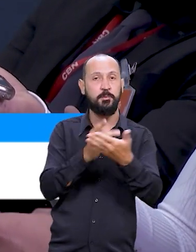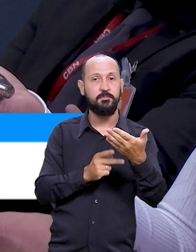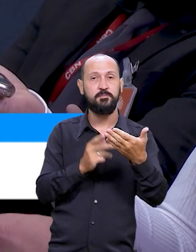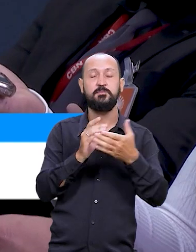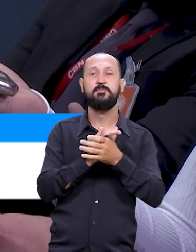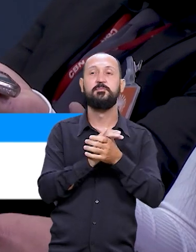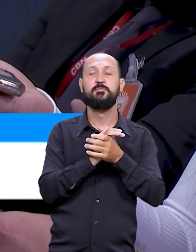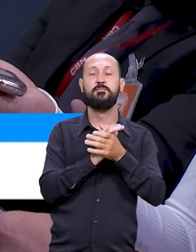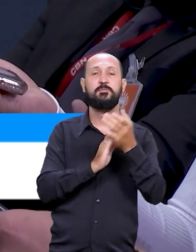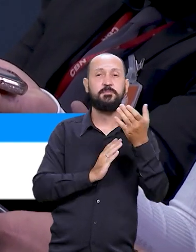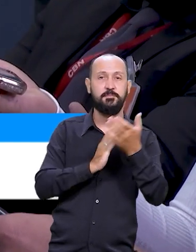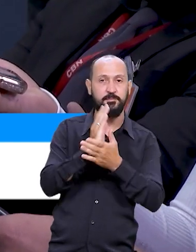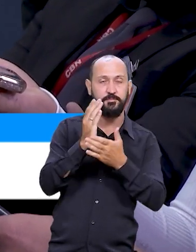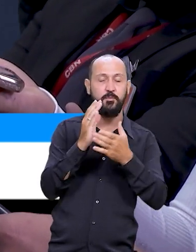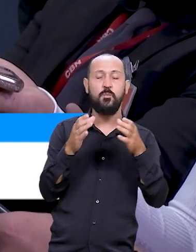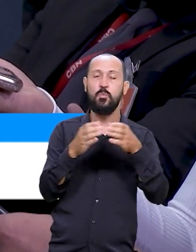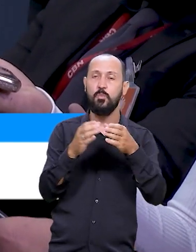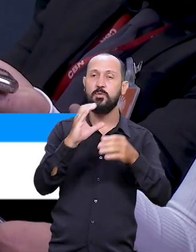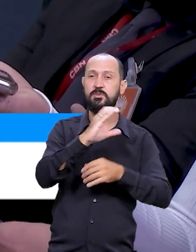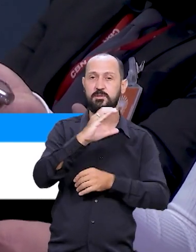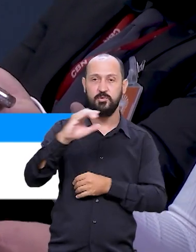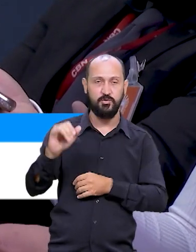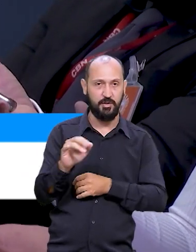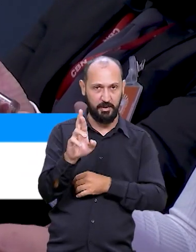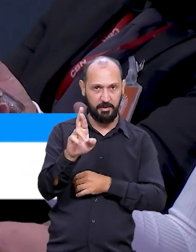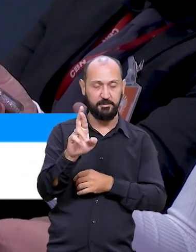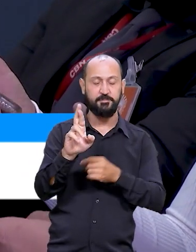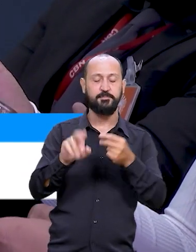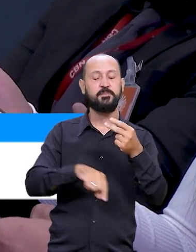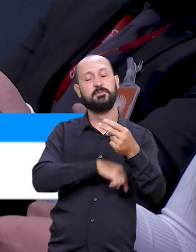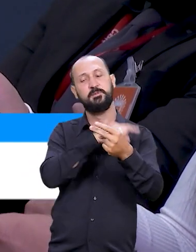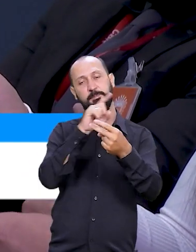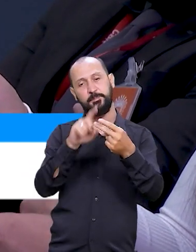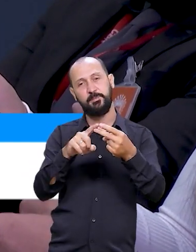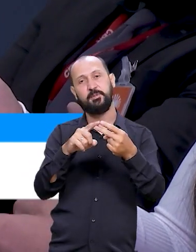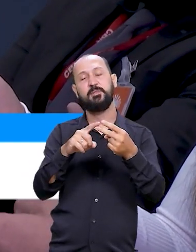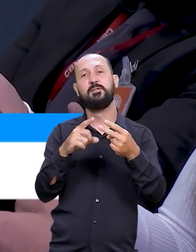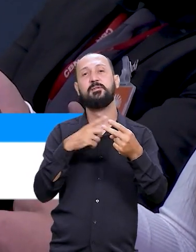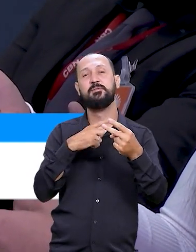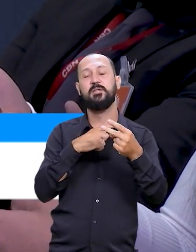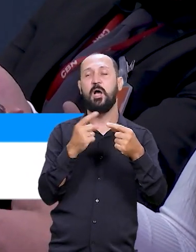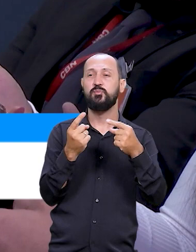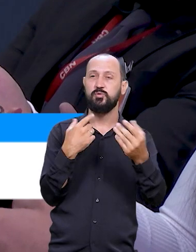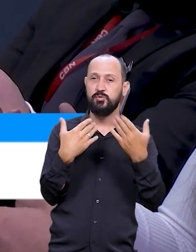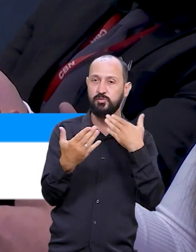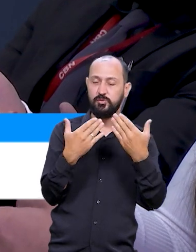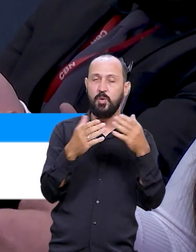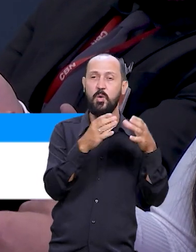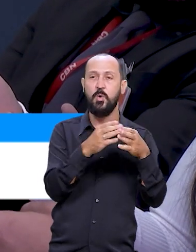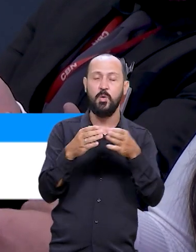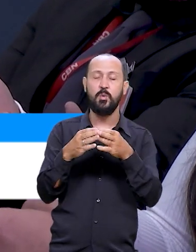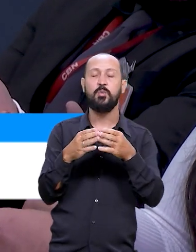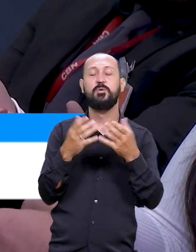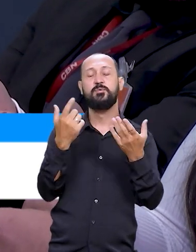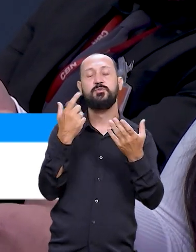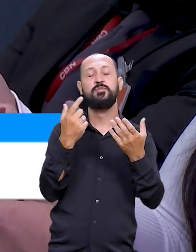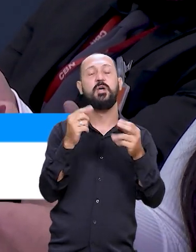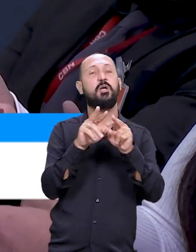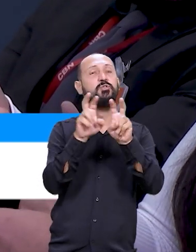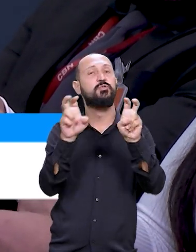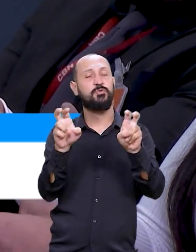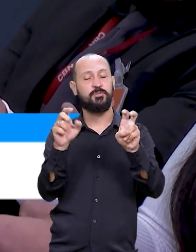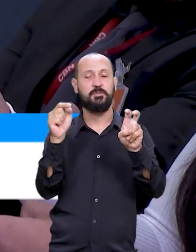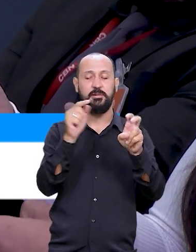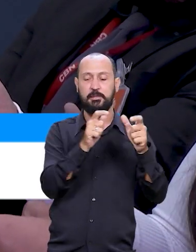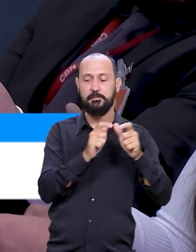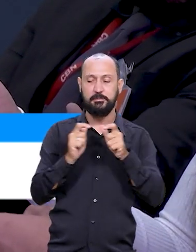plenário desse parecer aprovado na Comissão de Constituição e Justiça, aí vem as discussões nas comissões